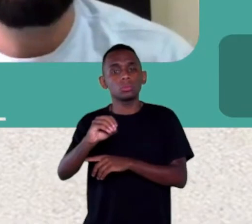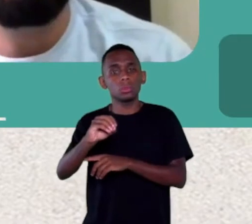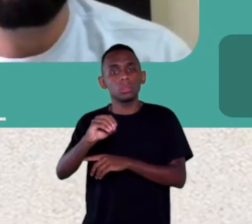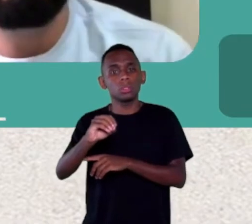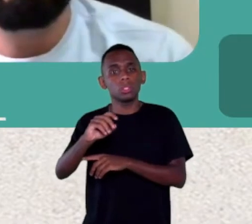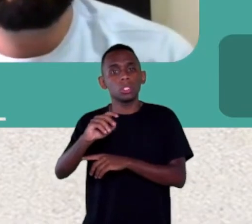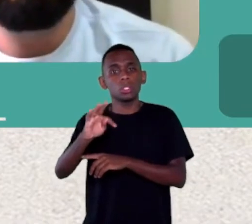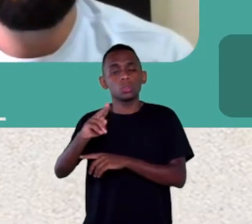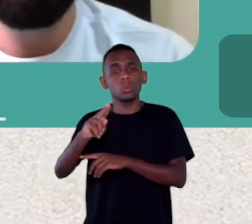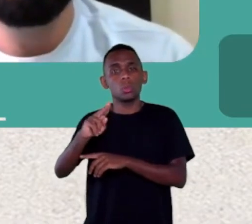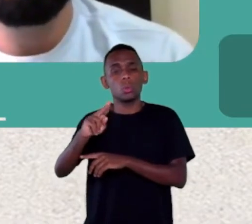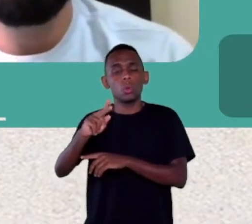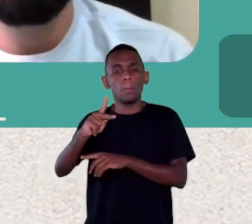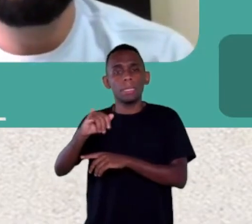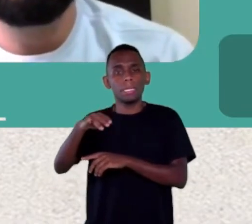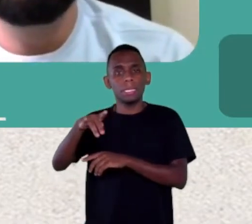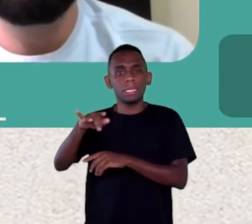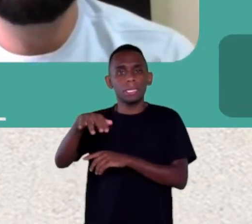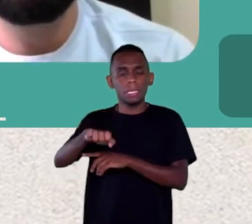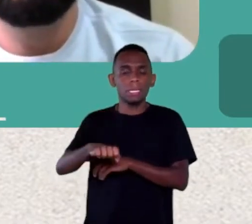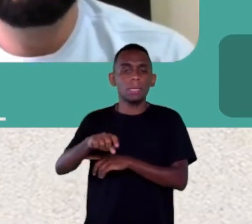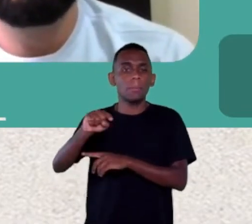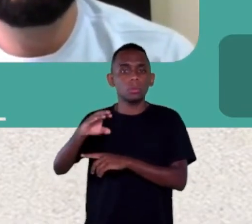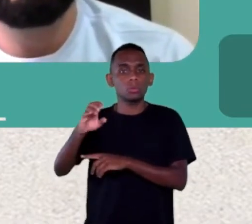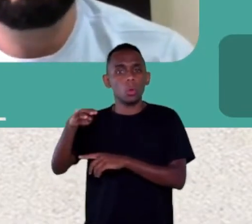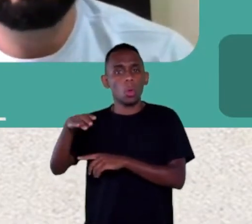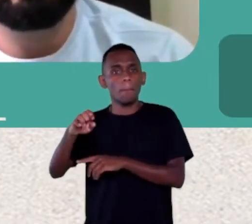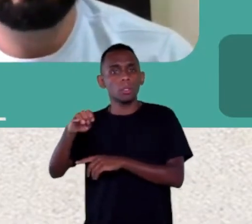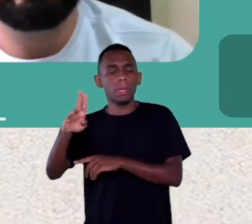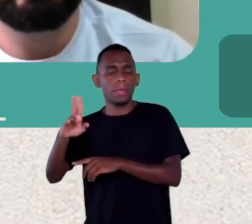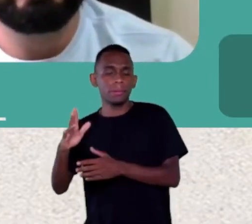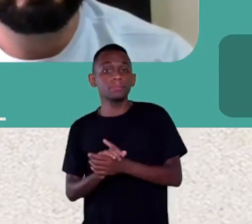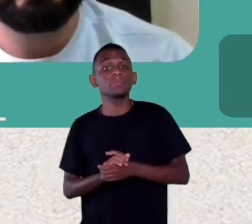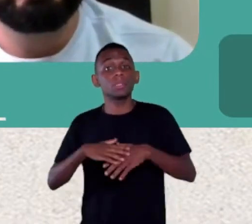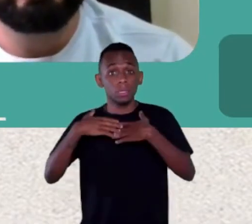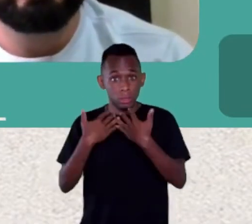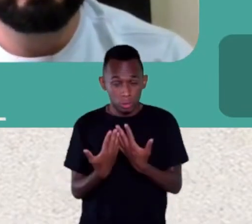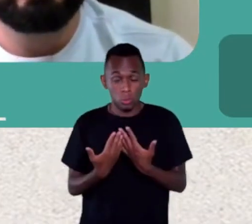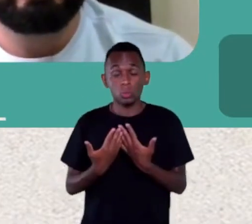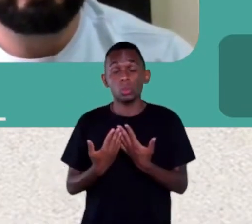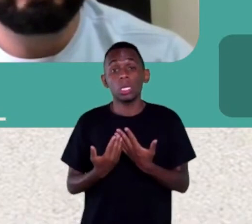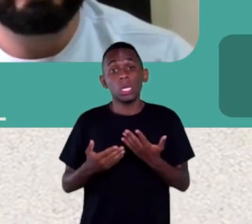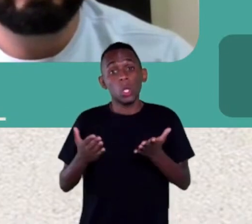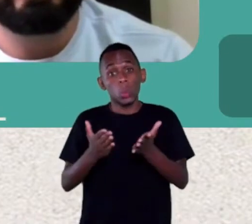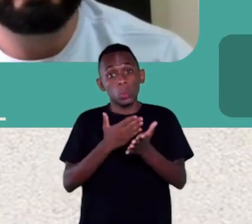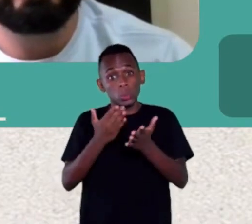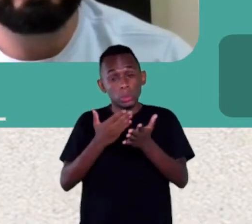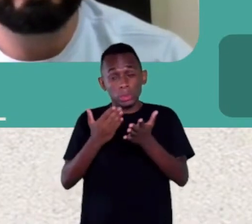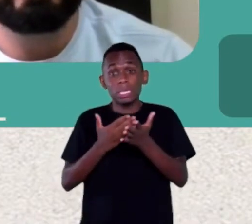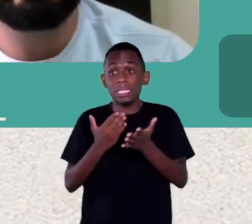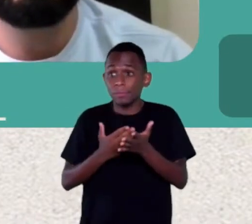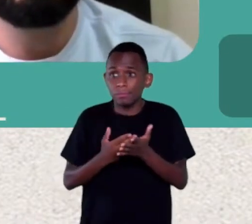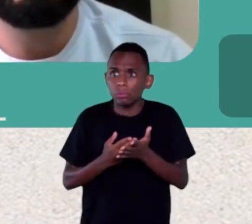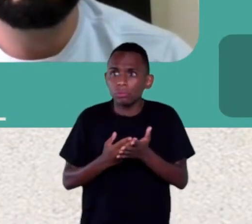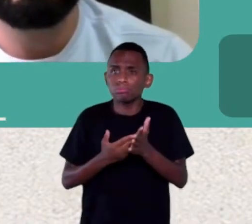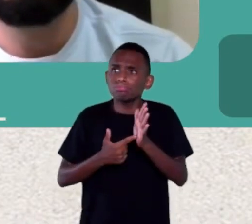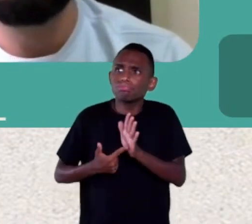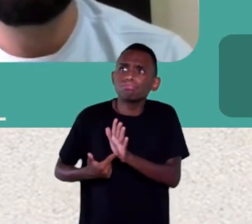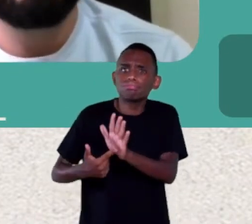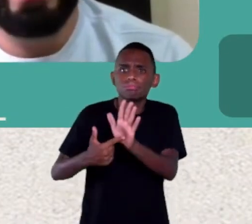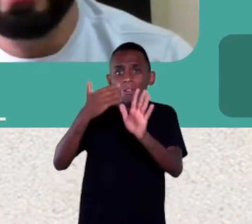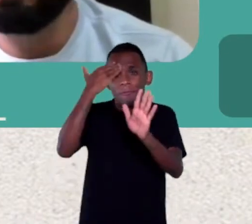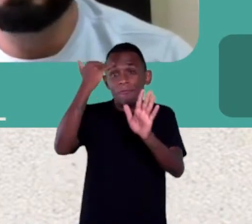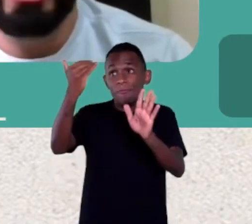www.olimpotupiniquim.com.br. Nossa, sim. E o alcance do livro também, assim, seu trabalho com ele nem para por aí,